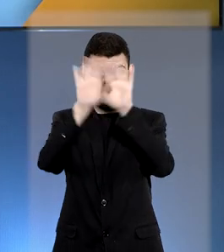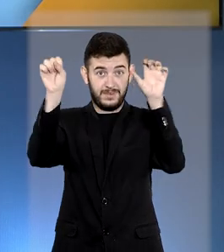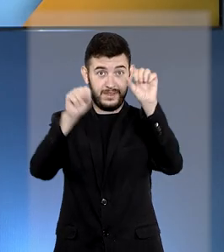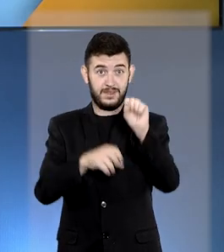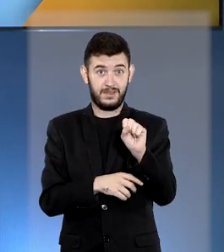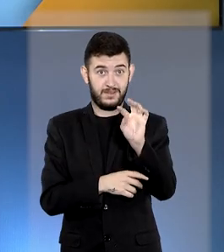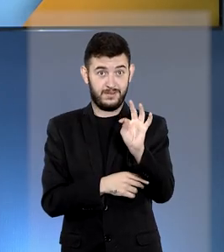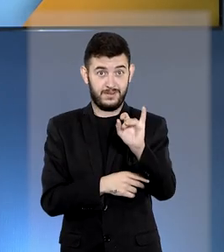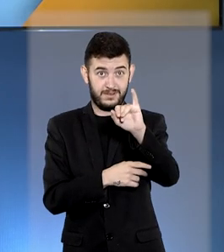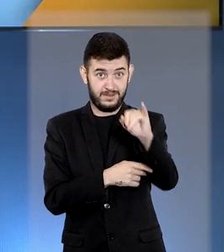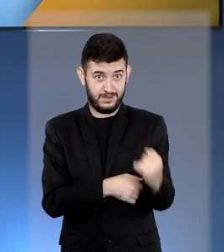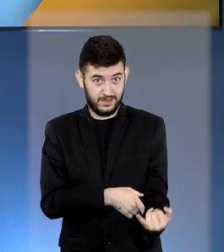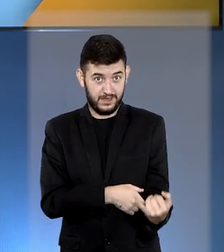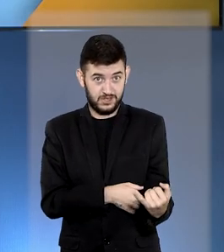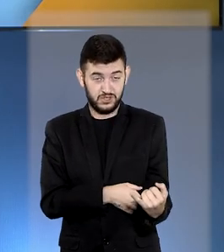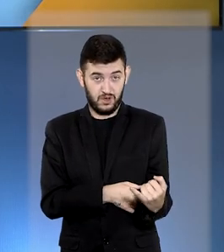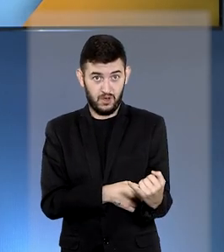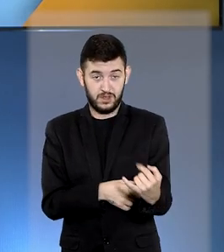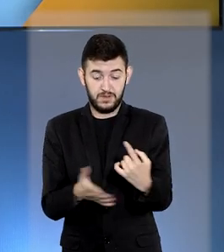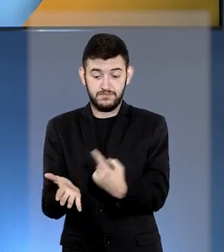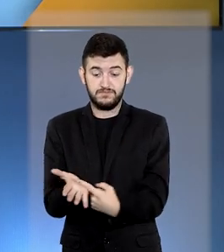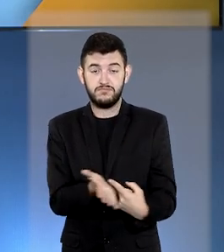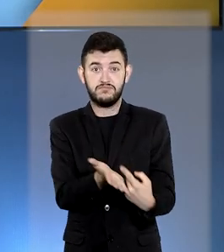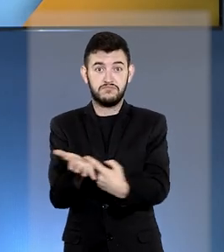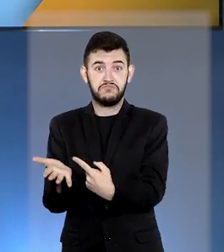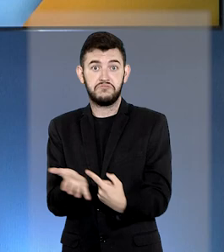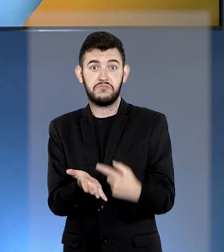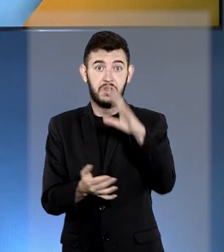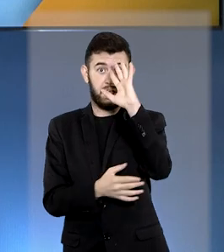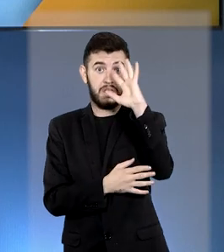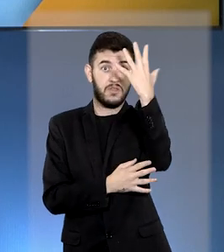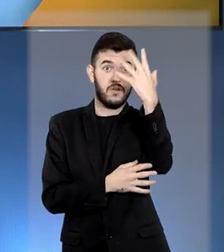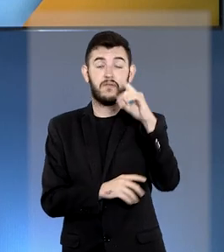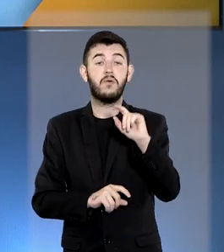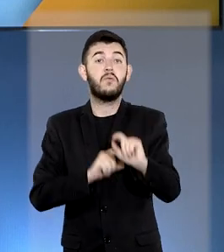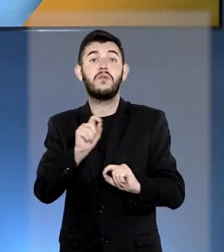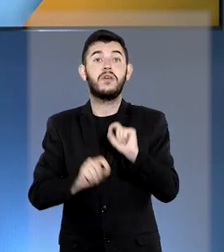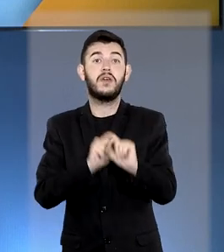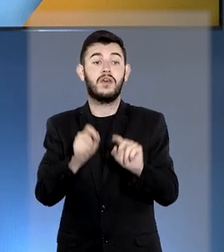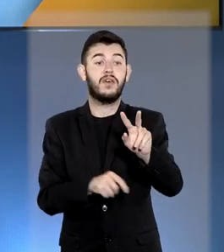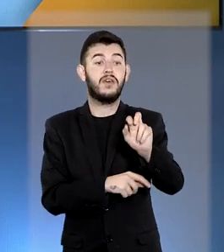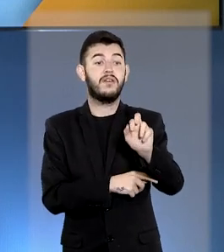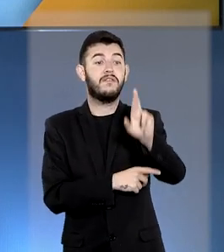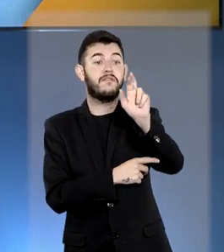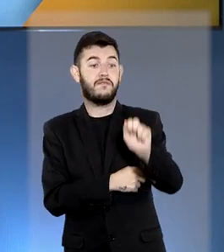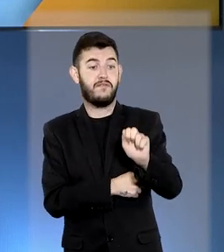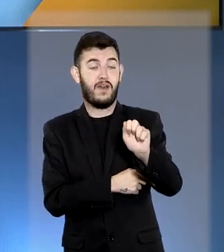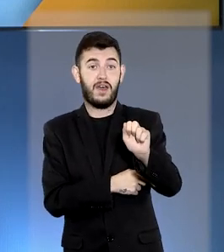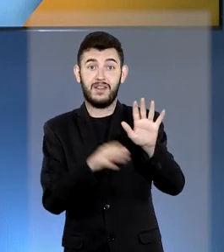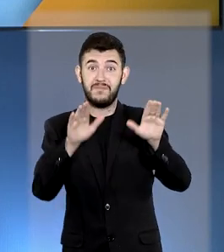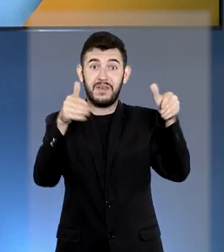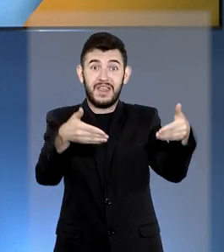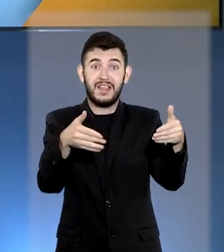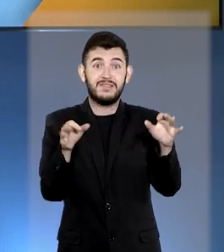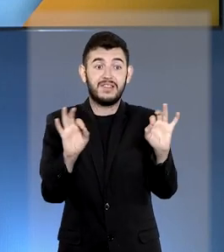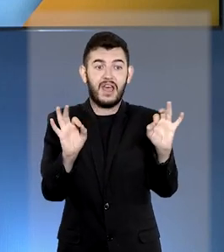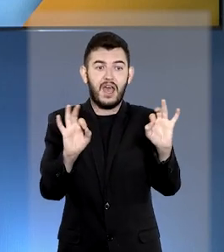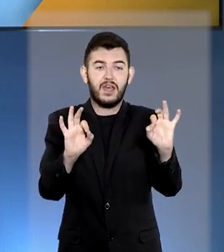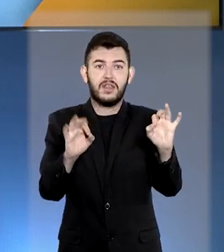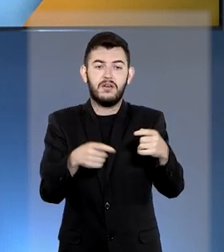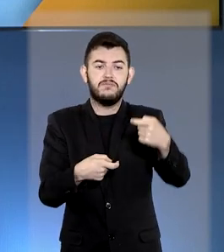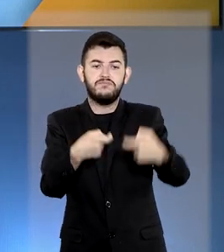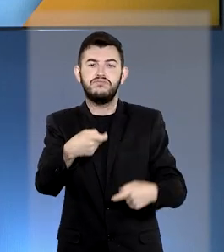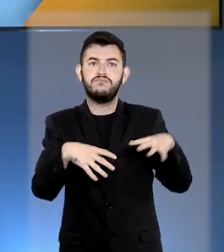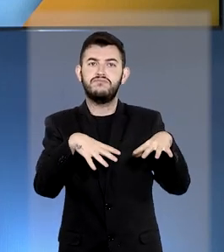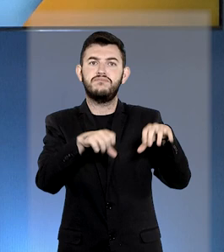O Superior Tribunal de Justiça firmou o entendimento de que, na falta de vara especializada, os casos de estupro